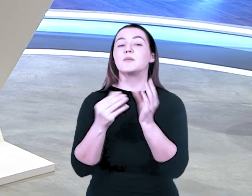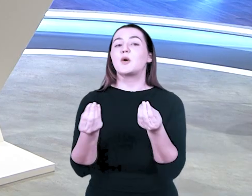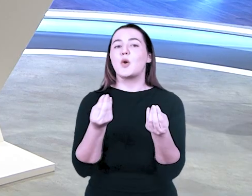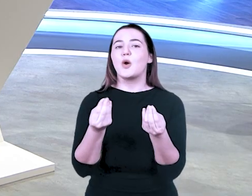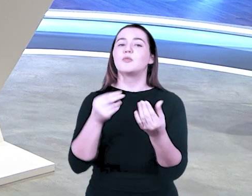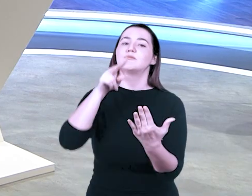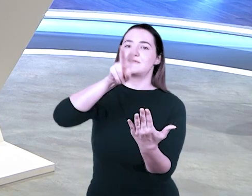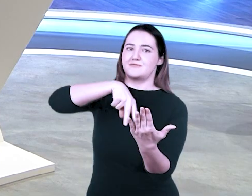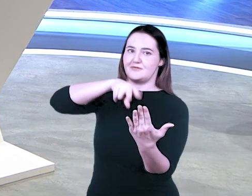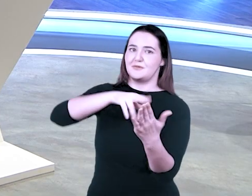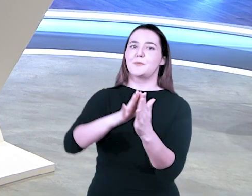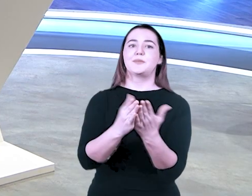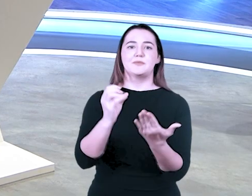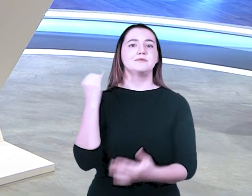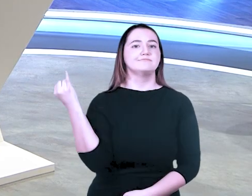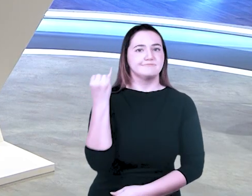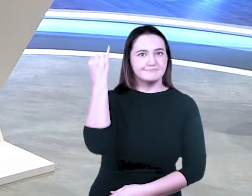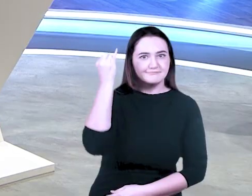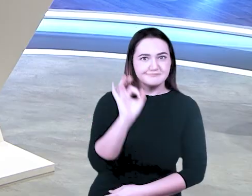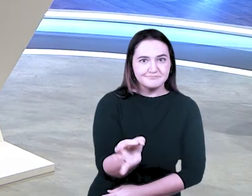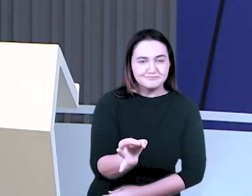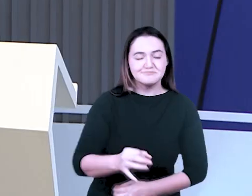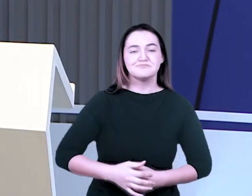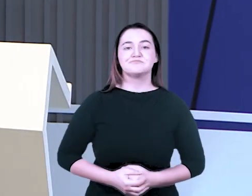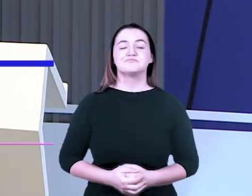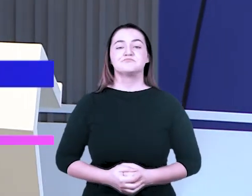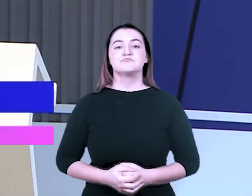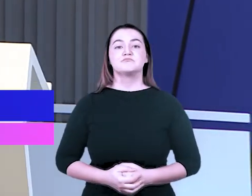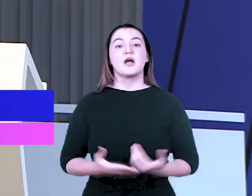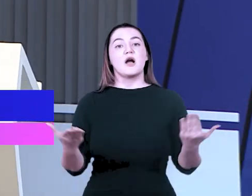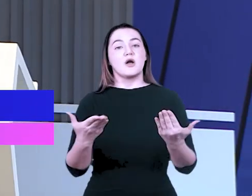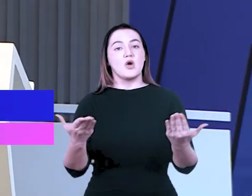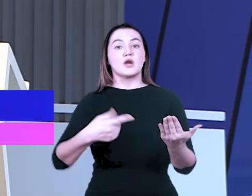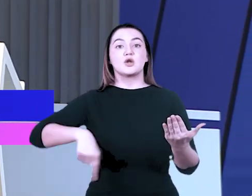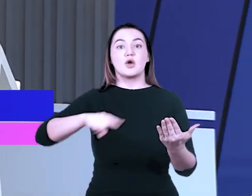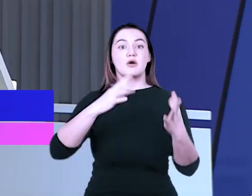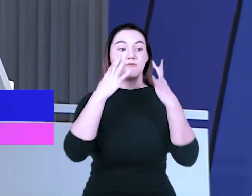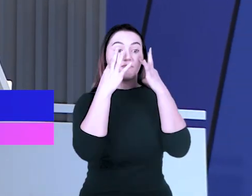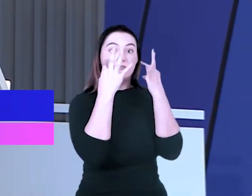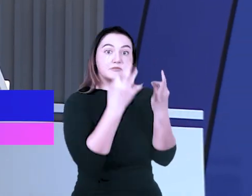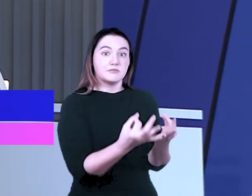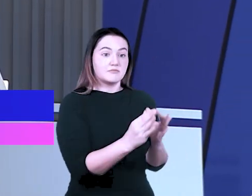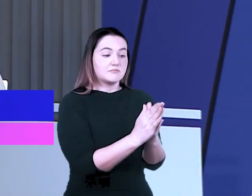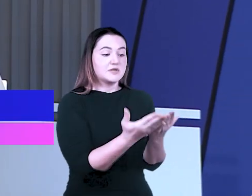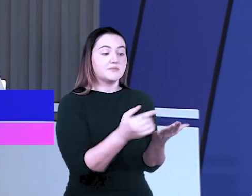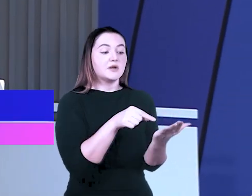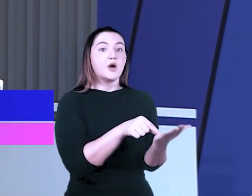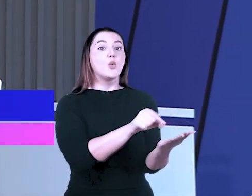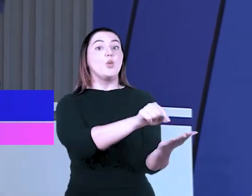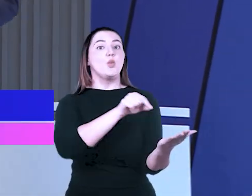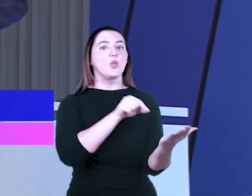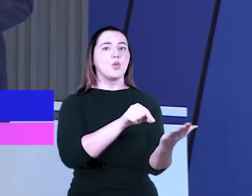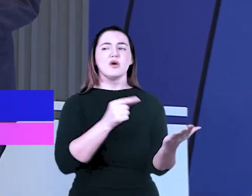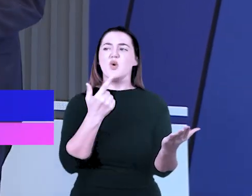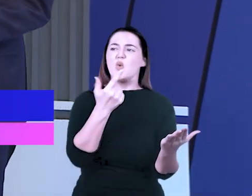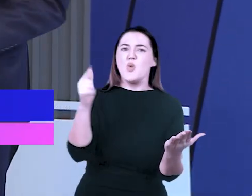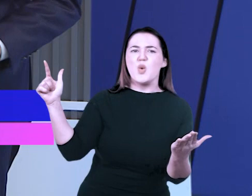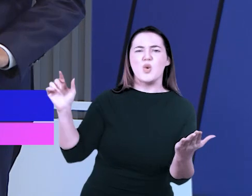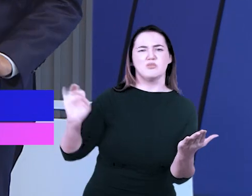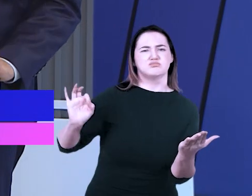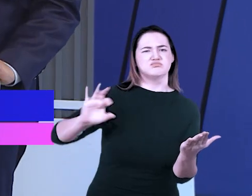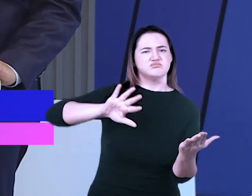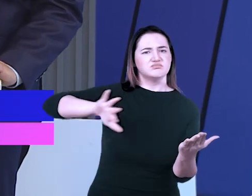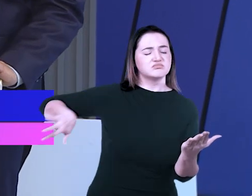tudo começa na palavra. Temos que voltar os nossos olhos para a revelação de Deus